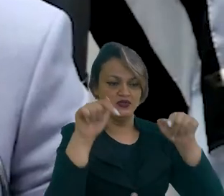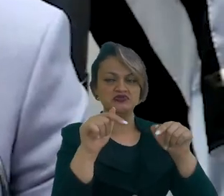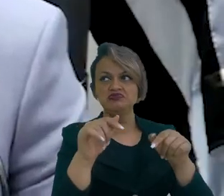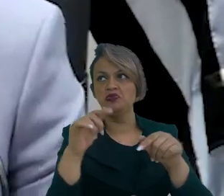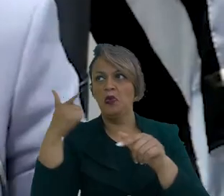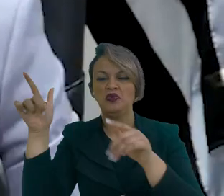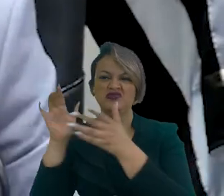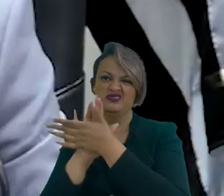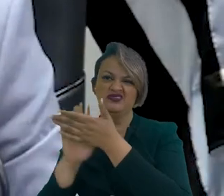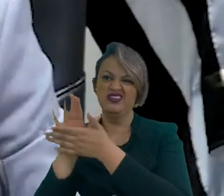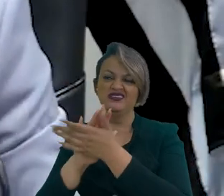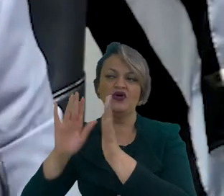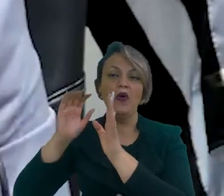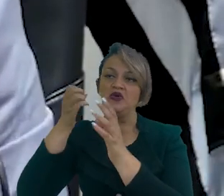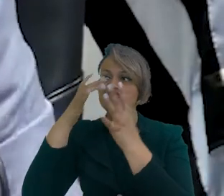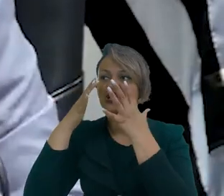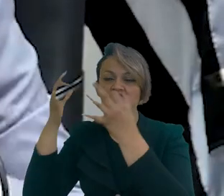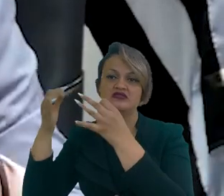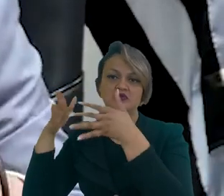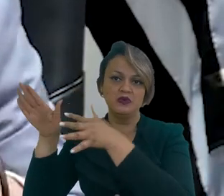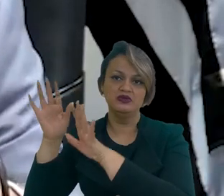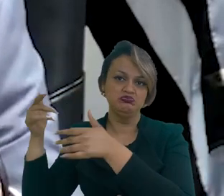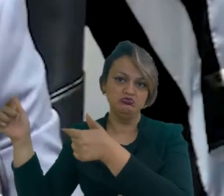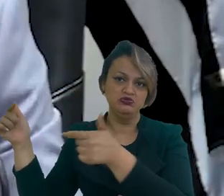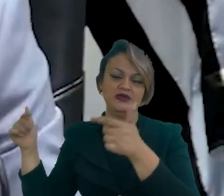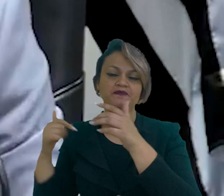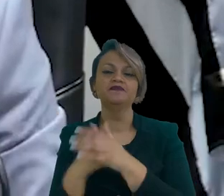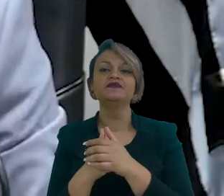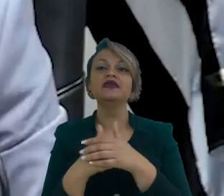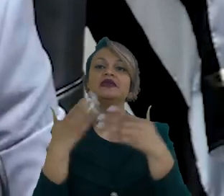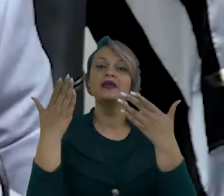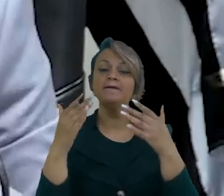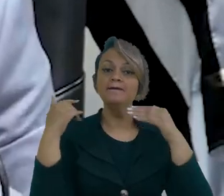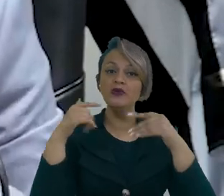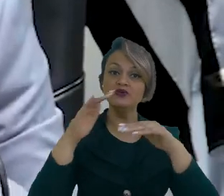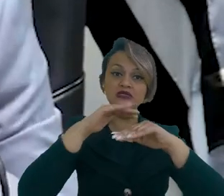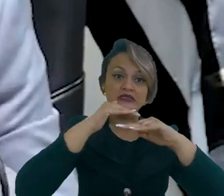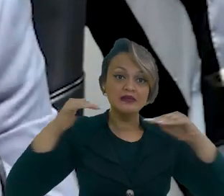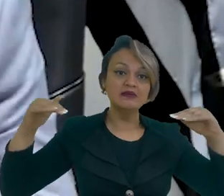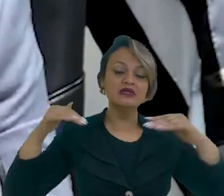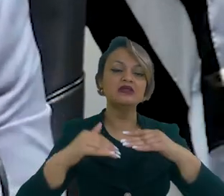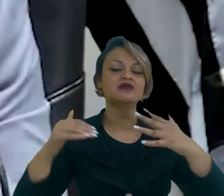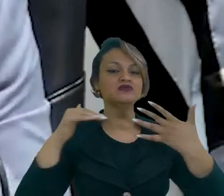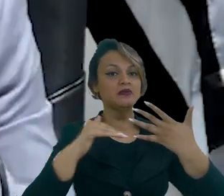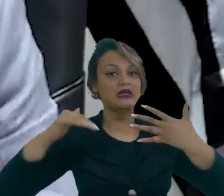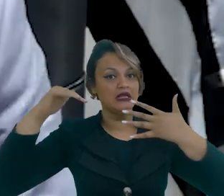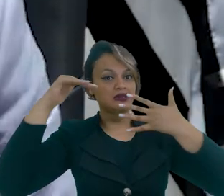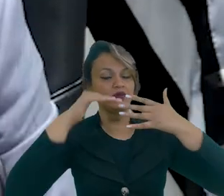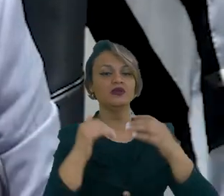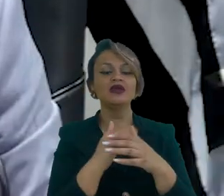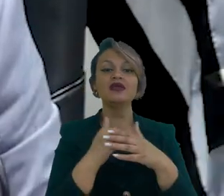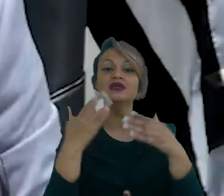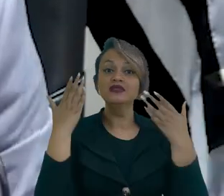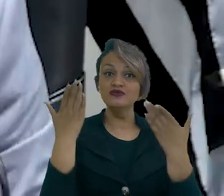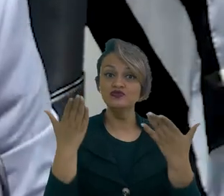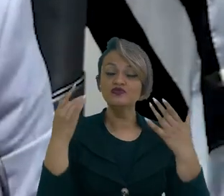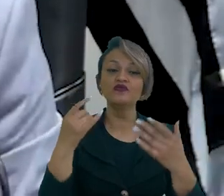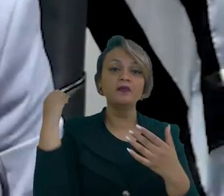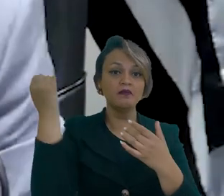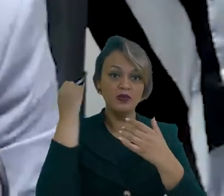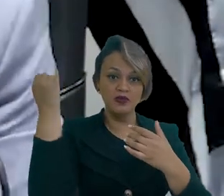ou não existe nada a gente se esquece disso é traz uma estabilidade sedimentação de categorias